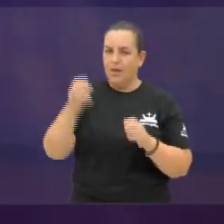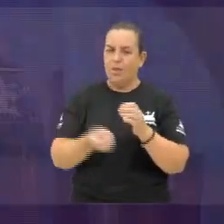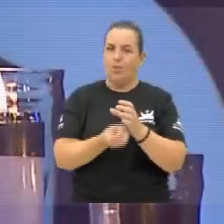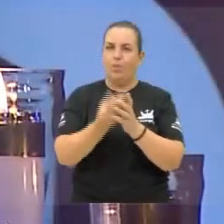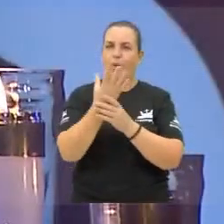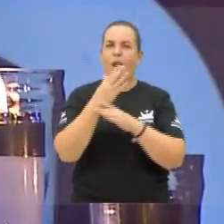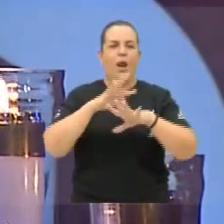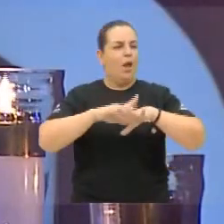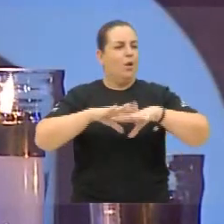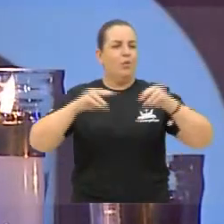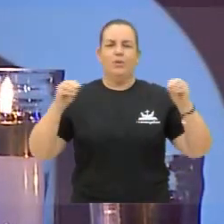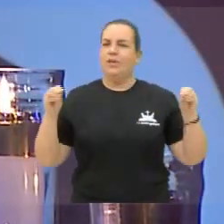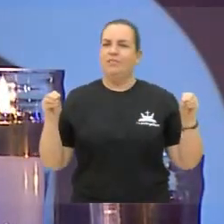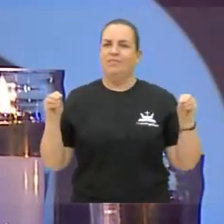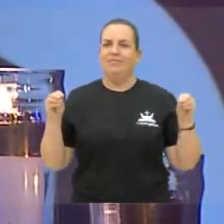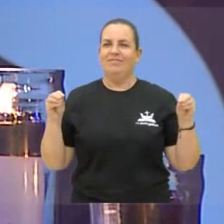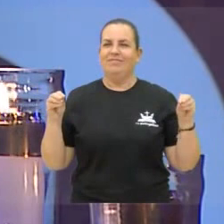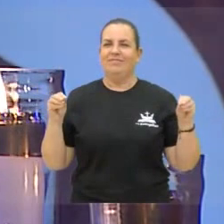cura.